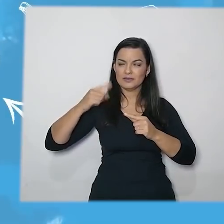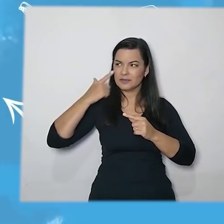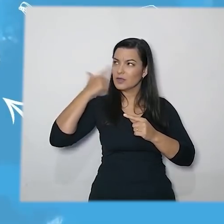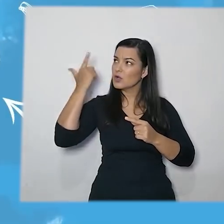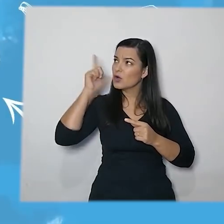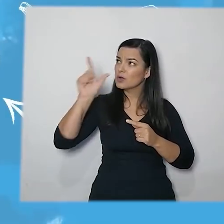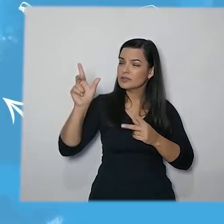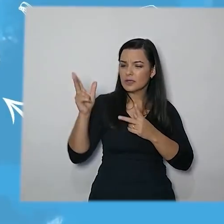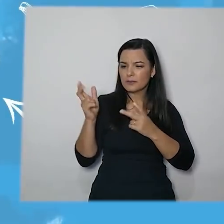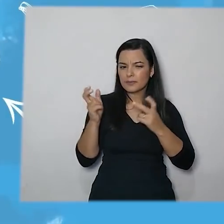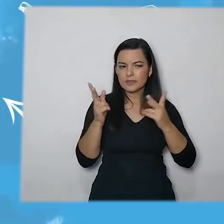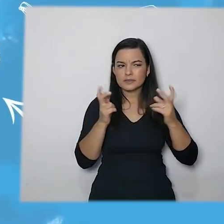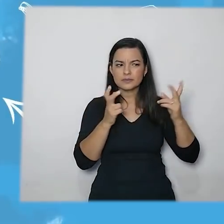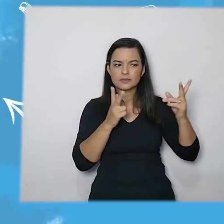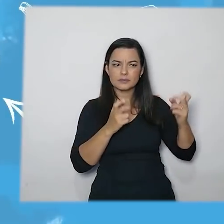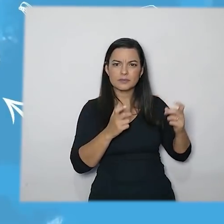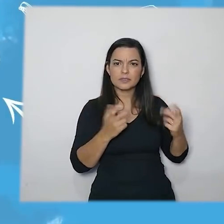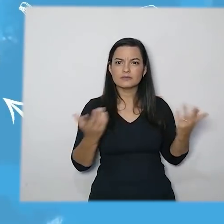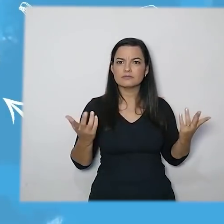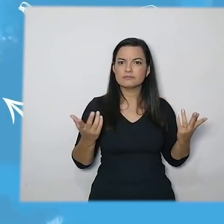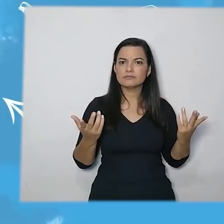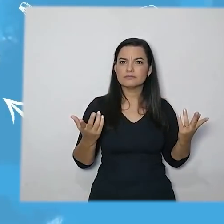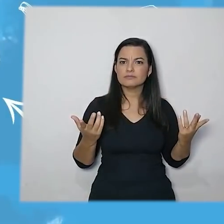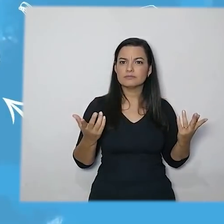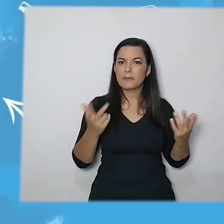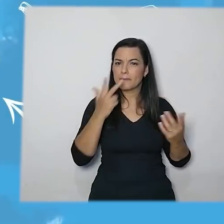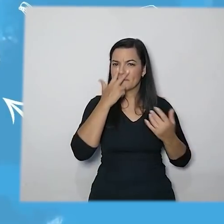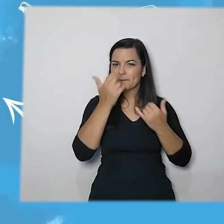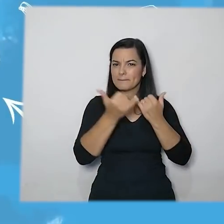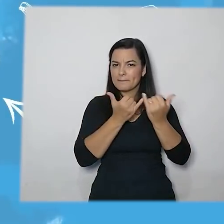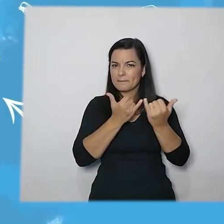contornos regulares, com essas formas regulares?